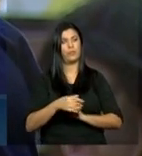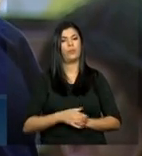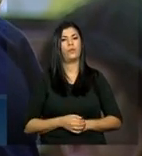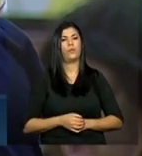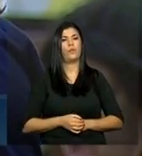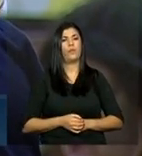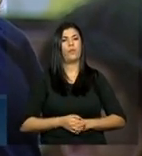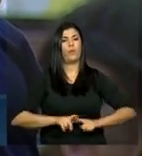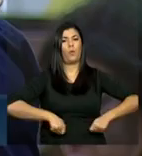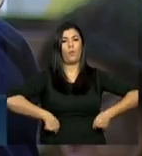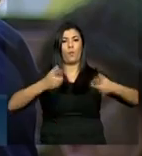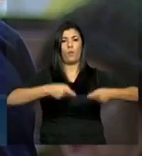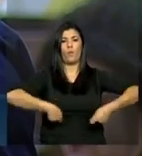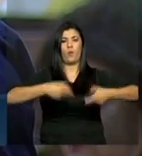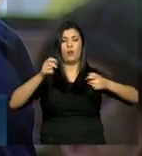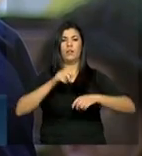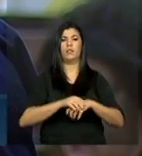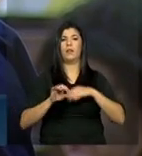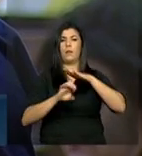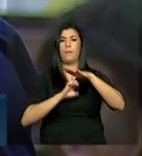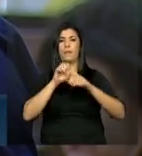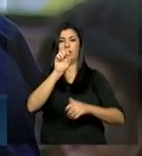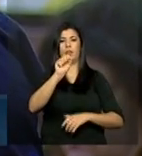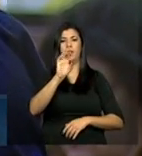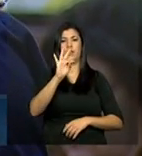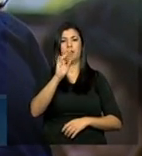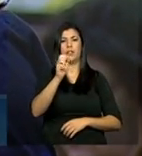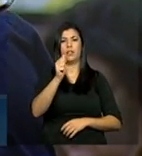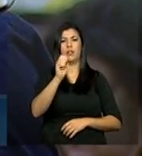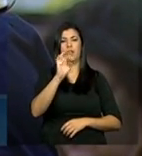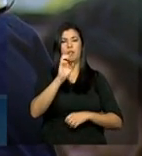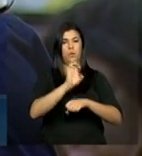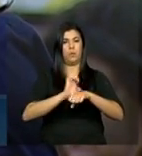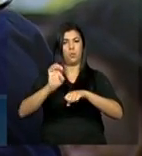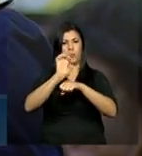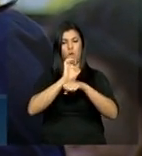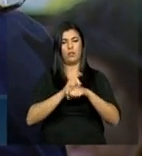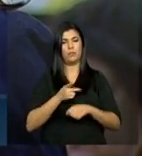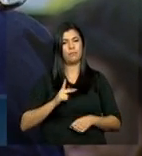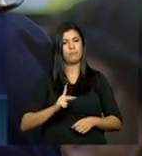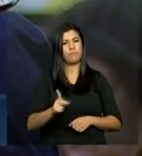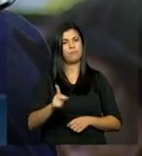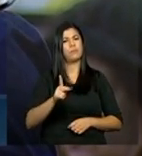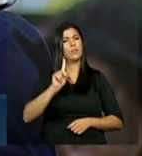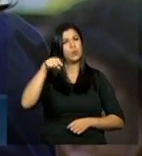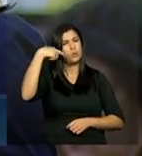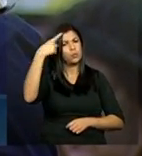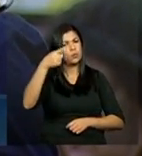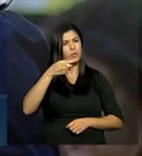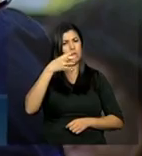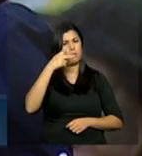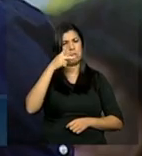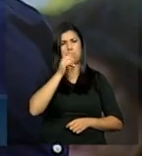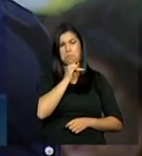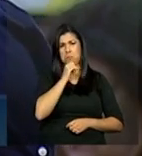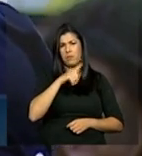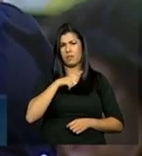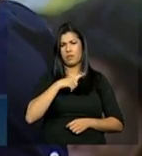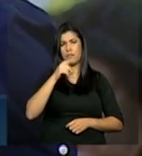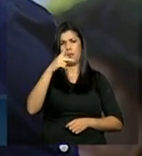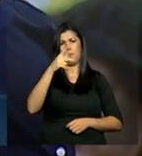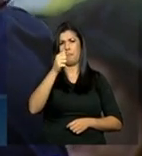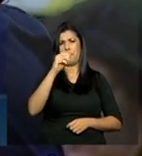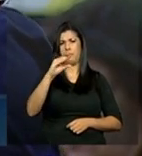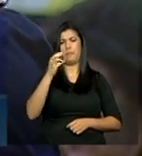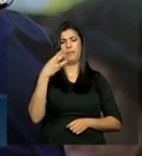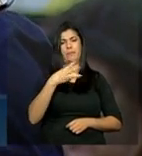das estatais foram bastante substanciais, né? E isso vai continuar no próximo PAC 3, por exemplo, já